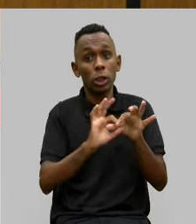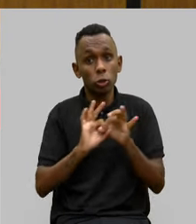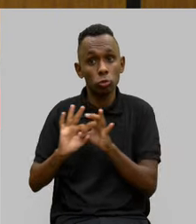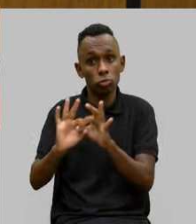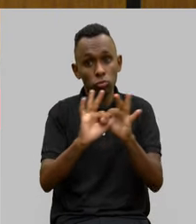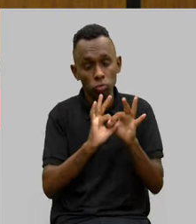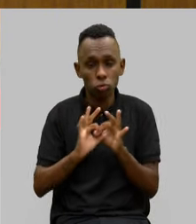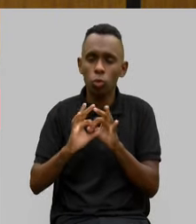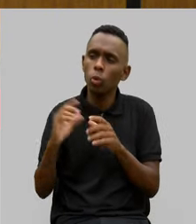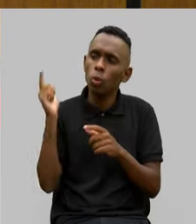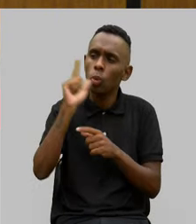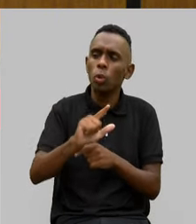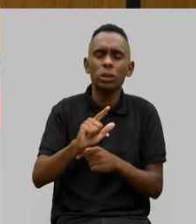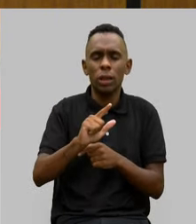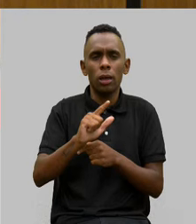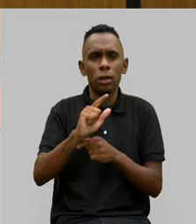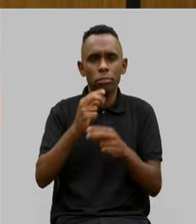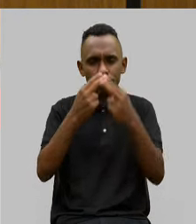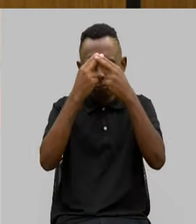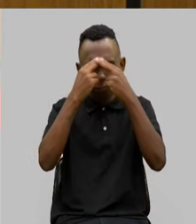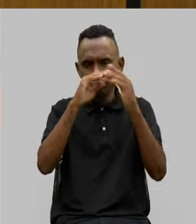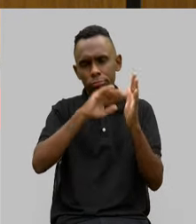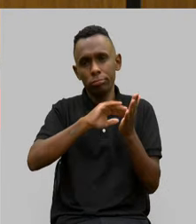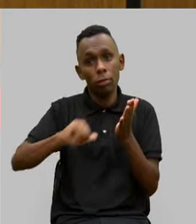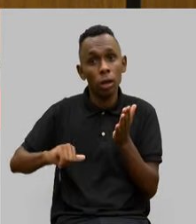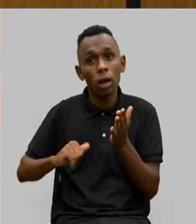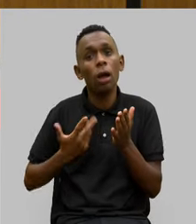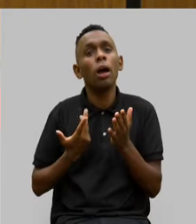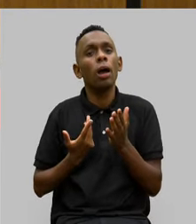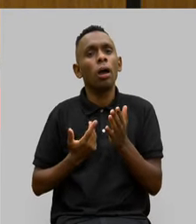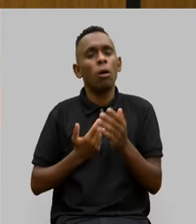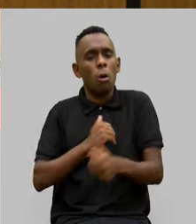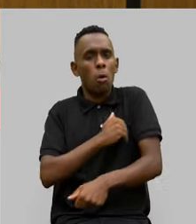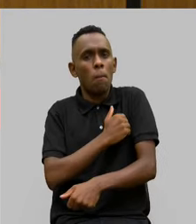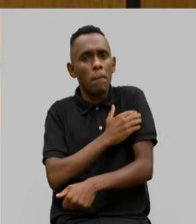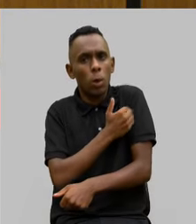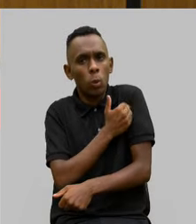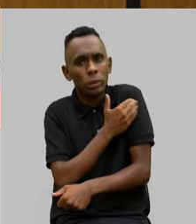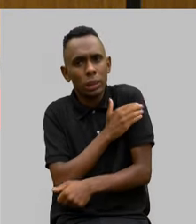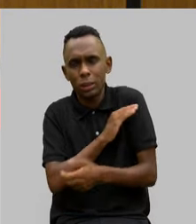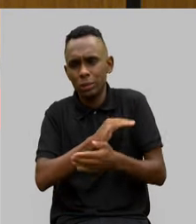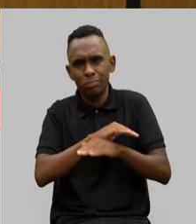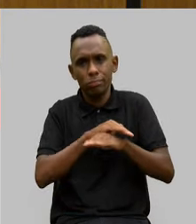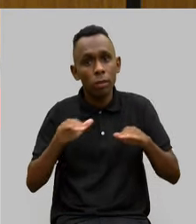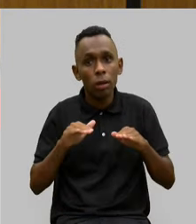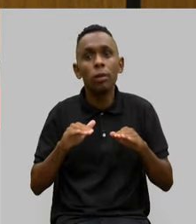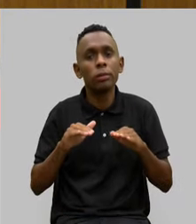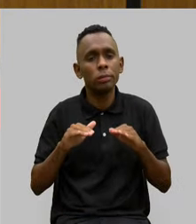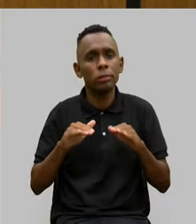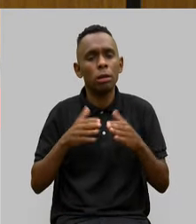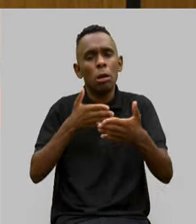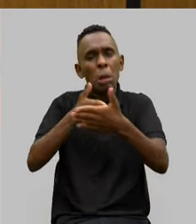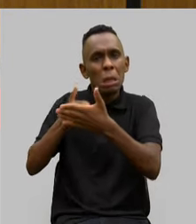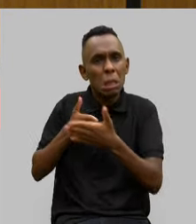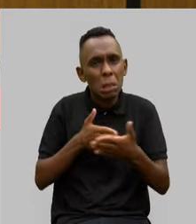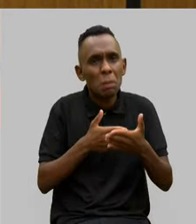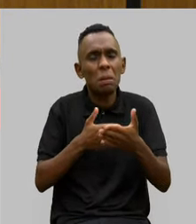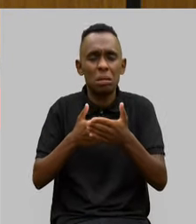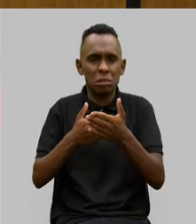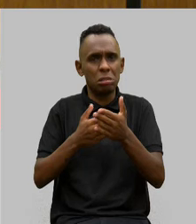nós conseguimos desmistificar retirar os preconceitos sair dessas bolhas sair de políticas